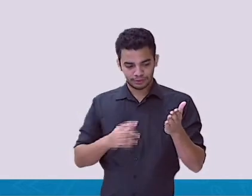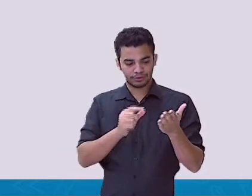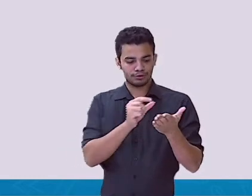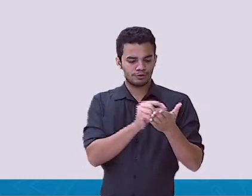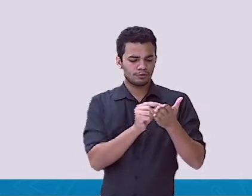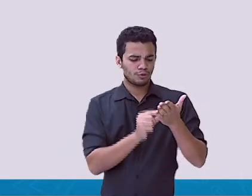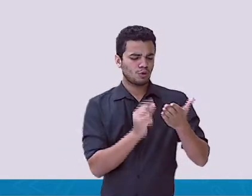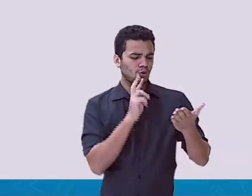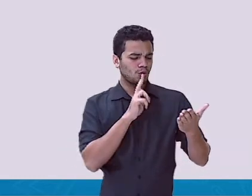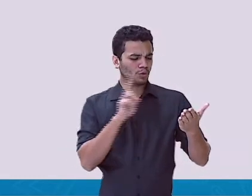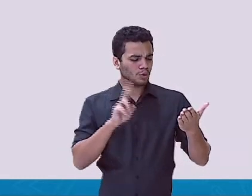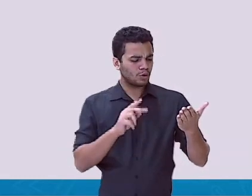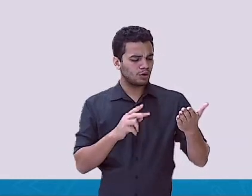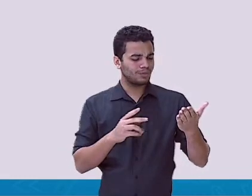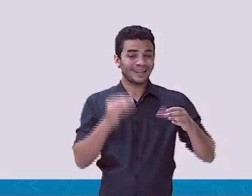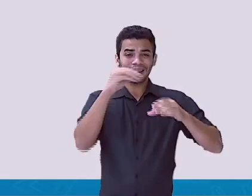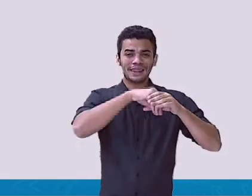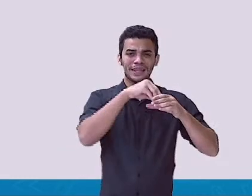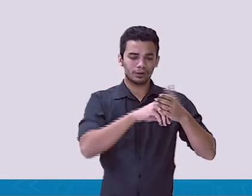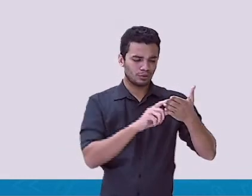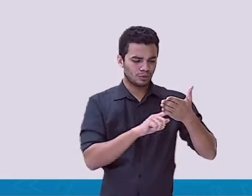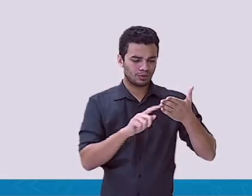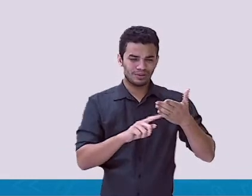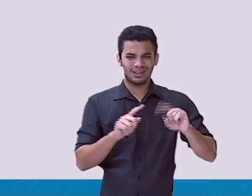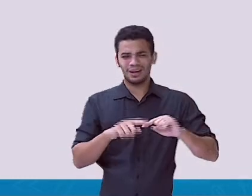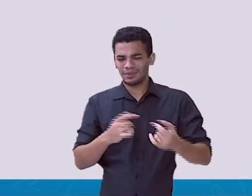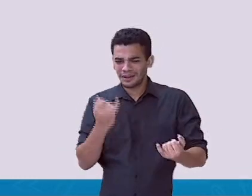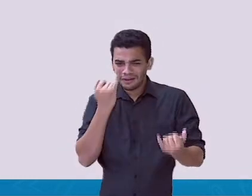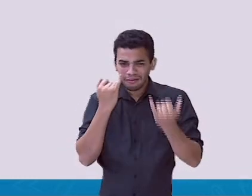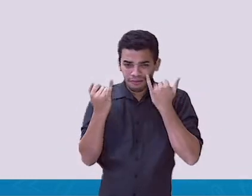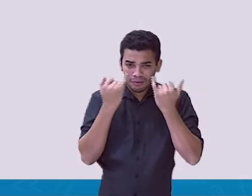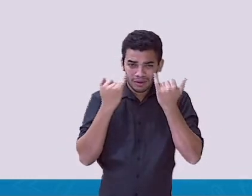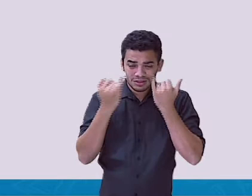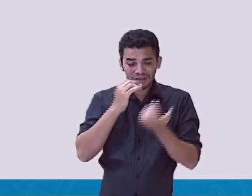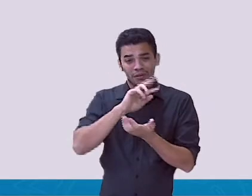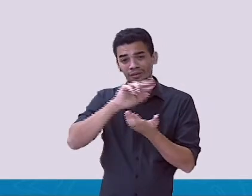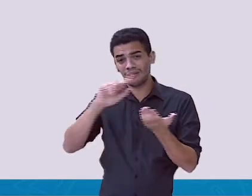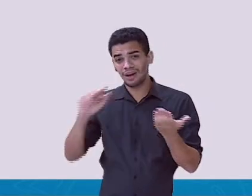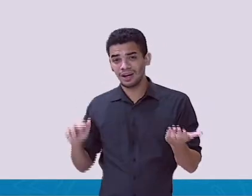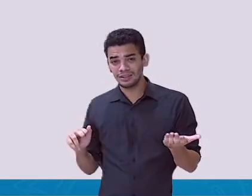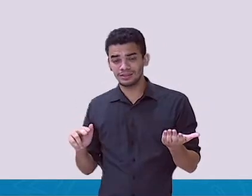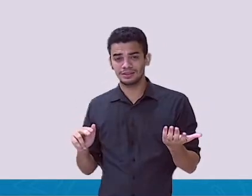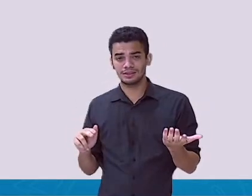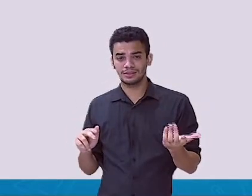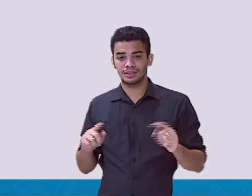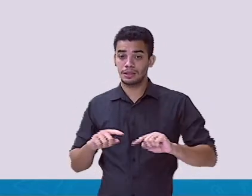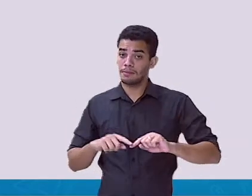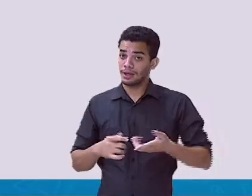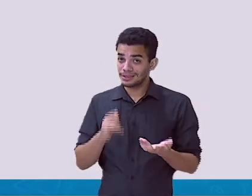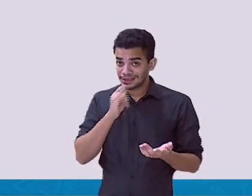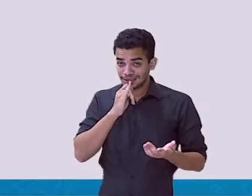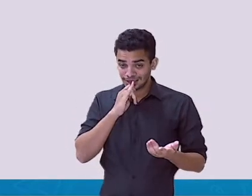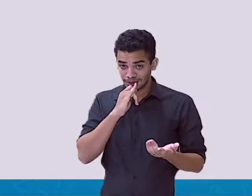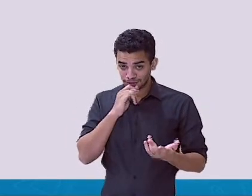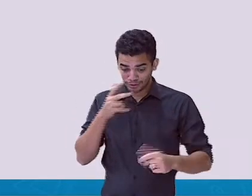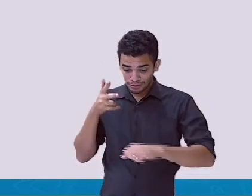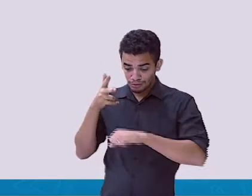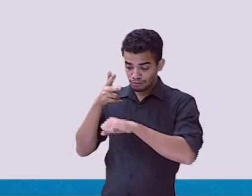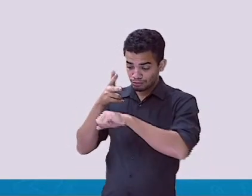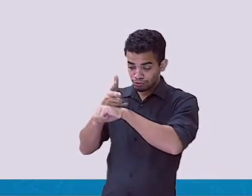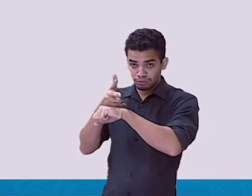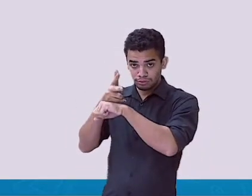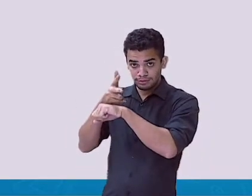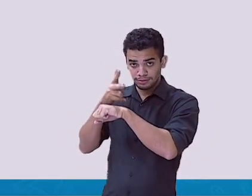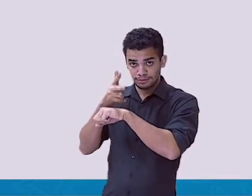Ai, professora, mas é muita informação. É por isso que as nossas aulas ficam gravadas e vocês podem acessar e assistir sempre que